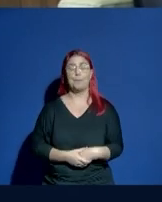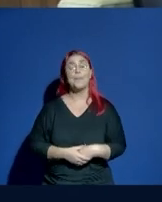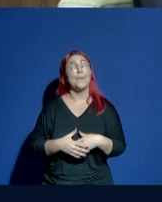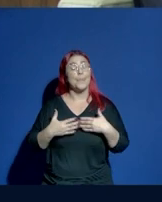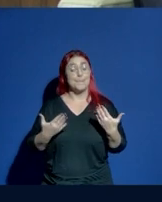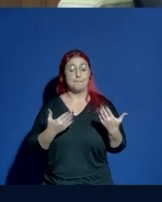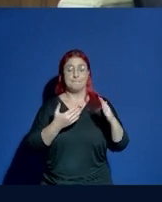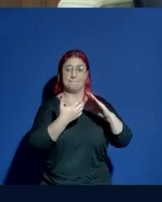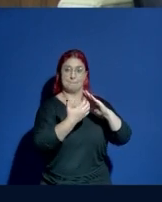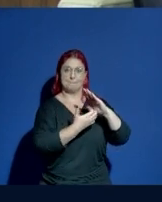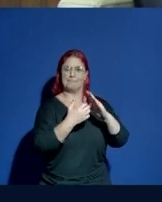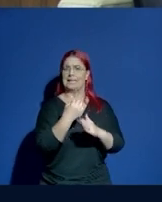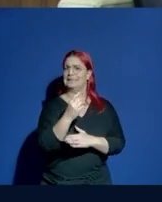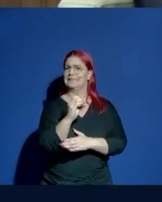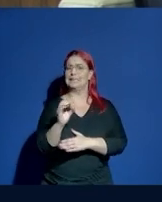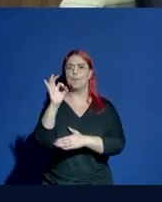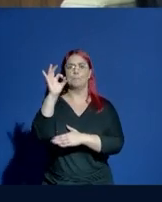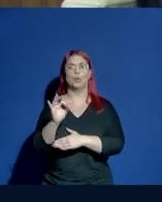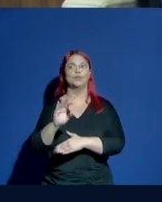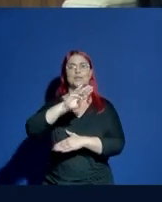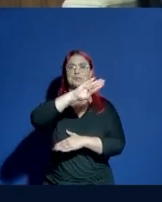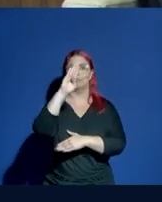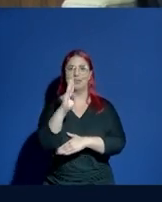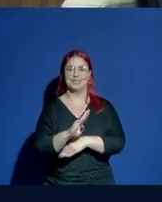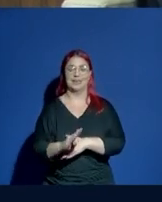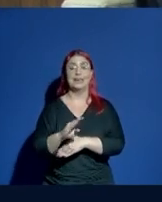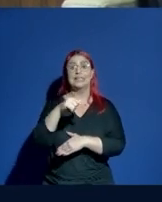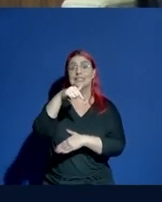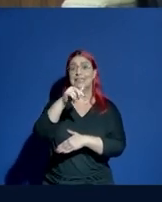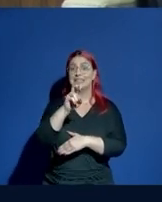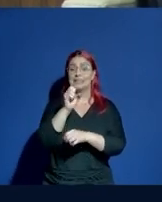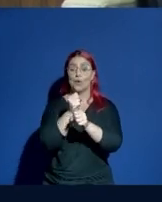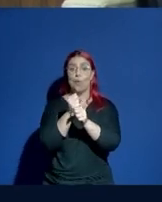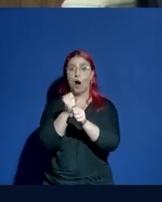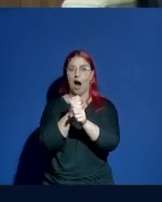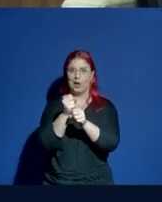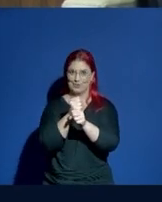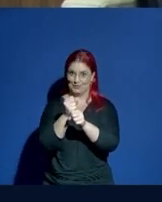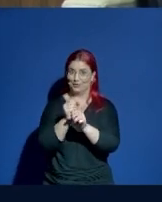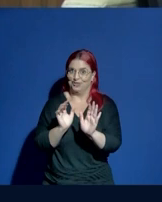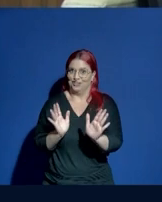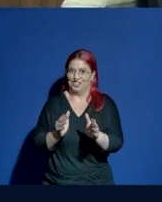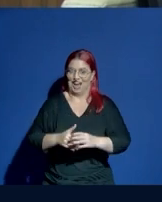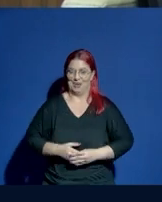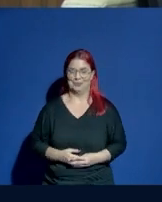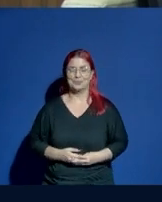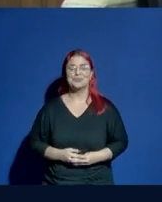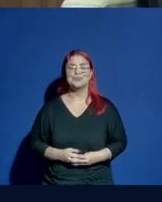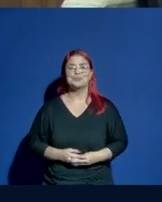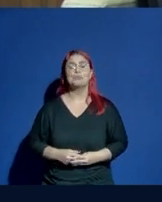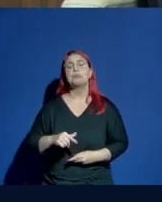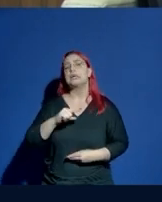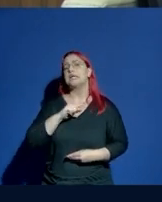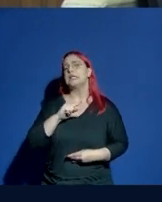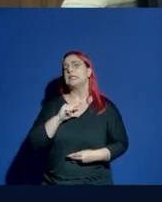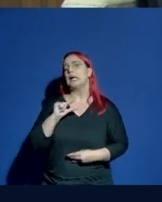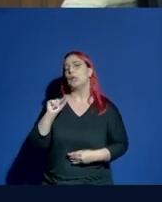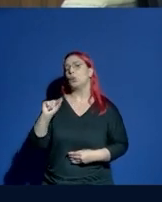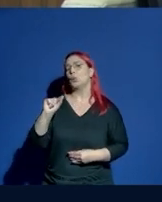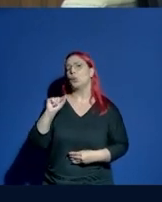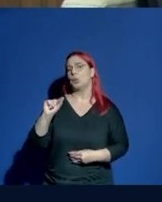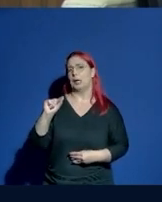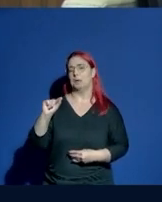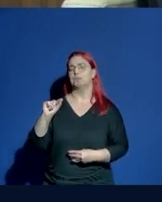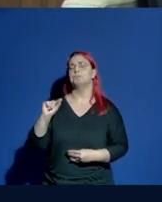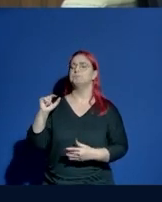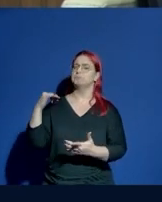100% brasileira com mais de 75 anos no mercado e nós temos um monte que vem